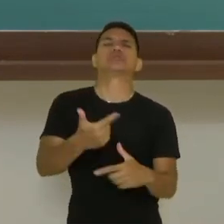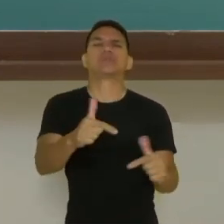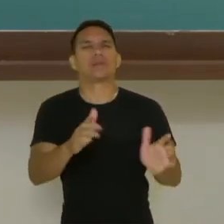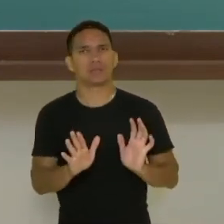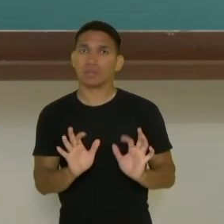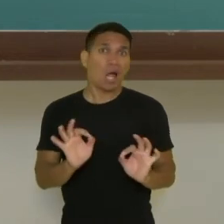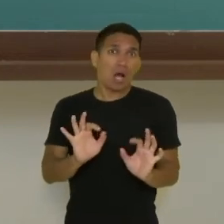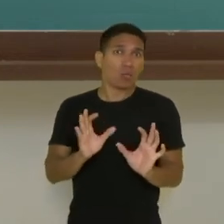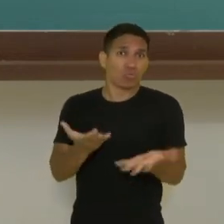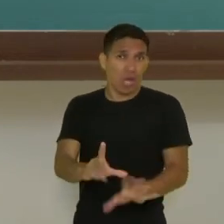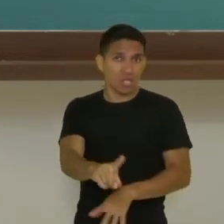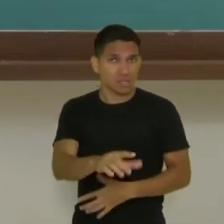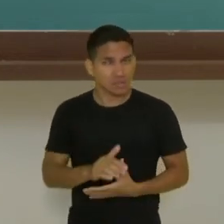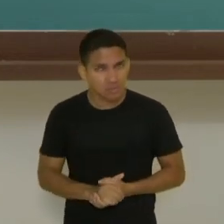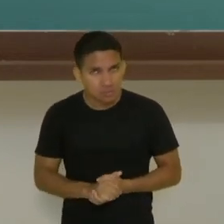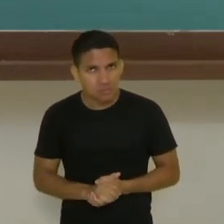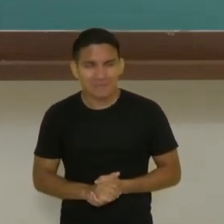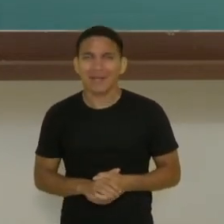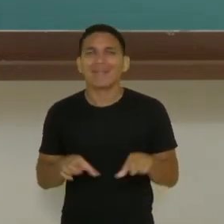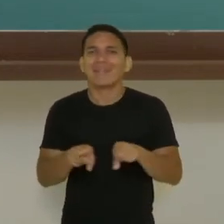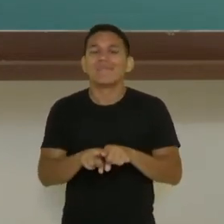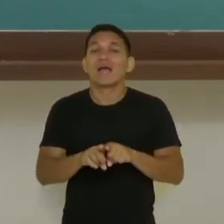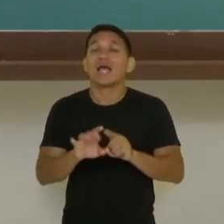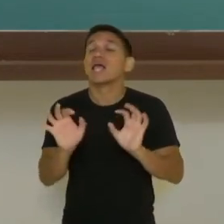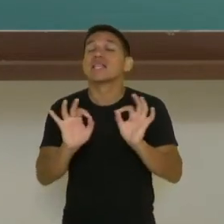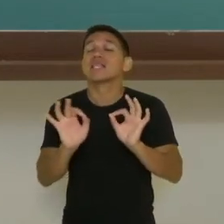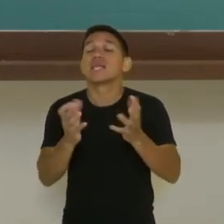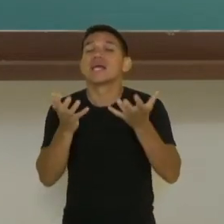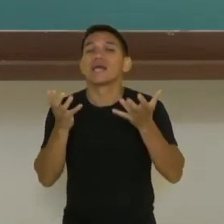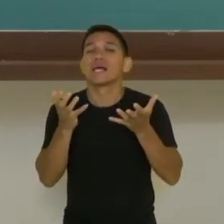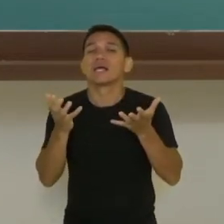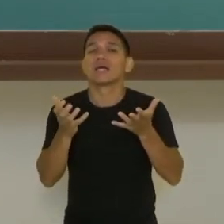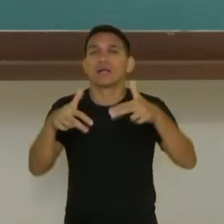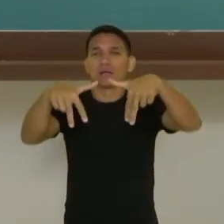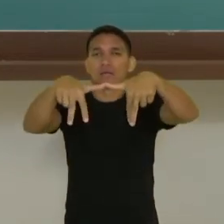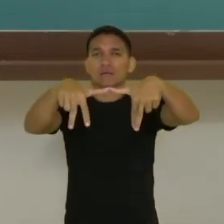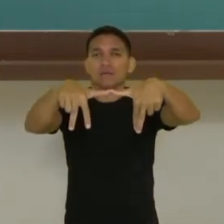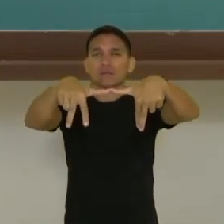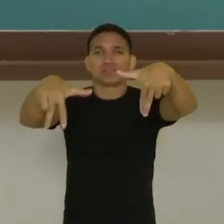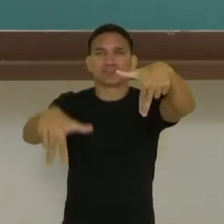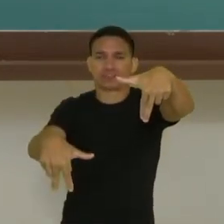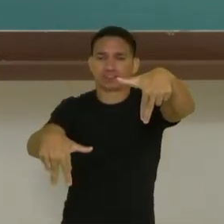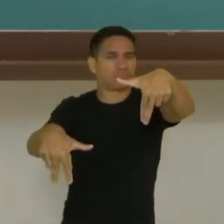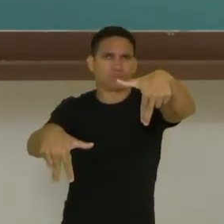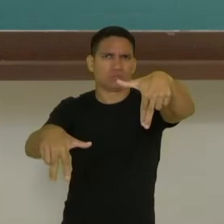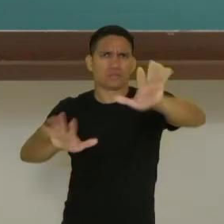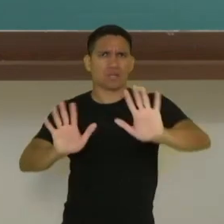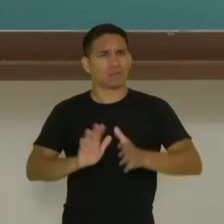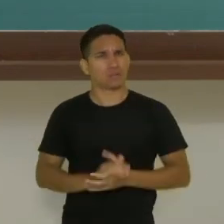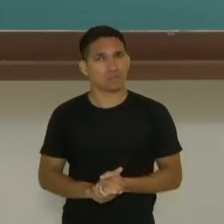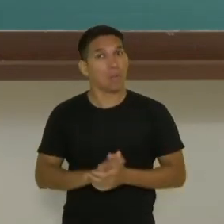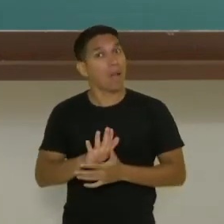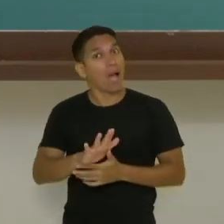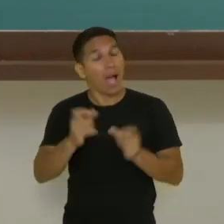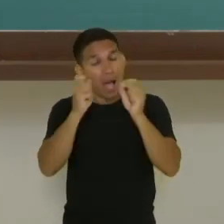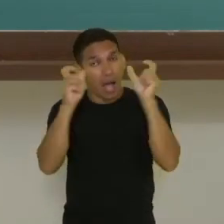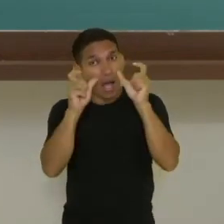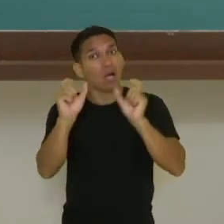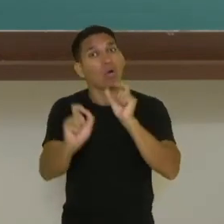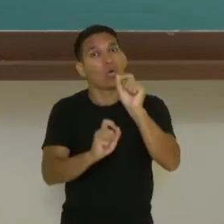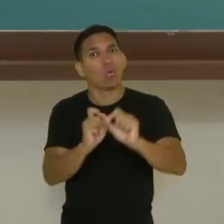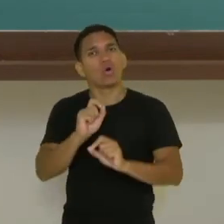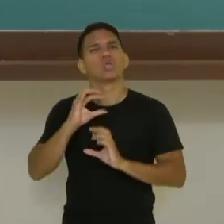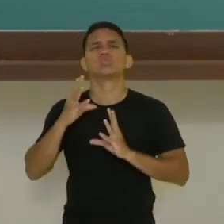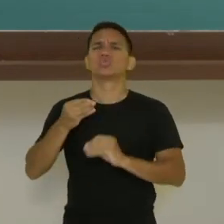que tenha essa desigualdade de gênero. Só que, prestem atenção, isso tudo fica muito bonito